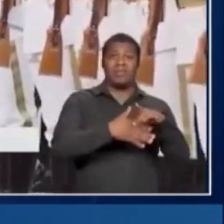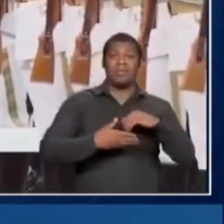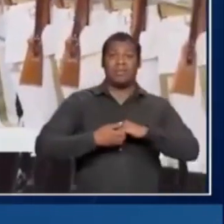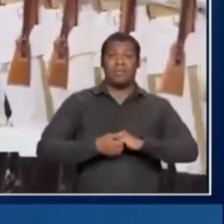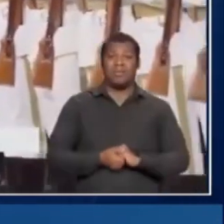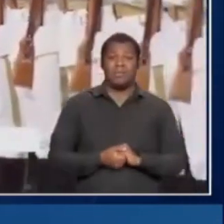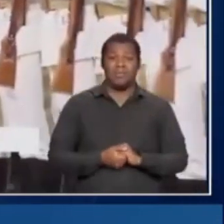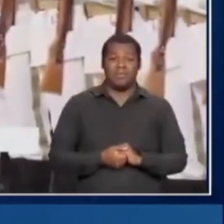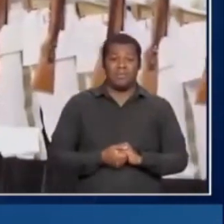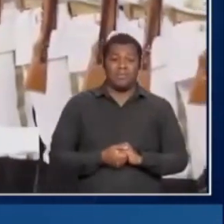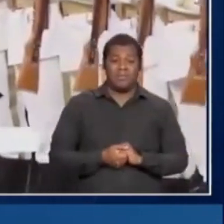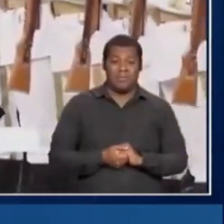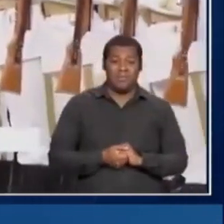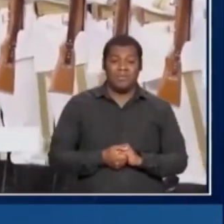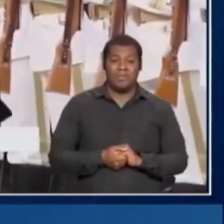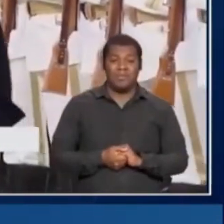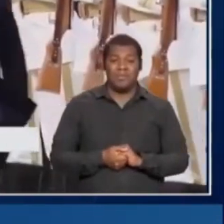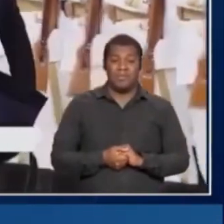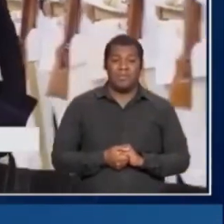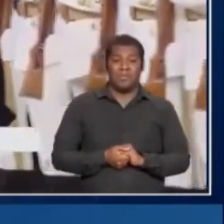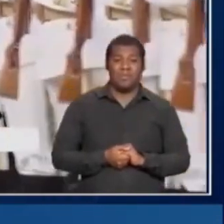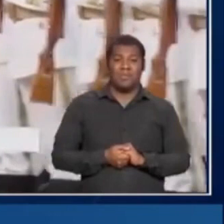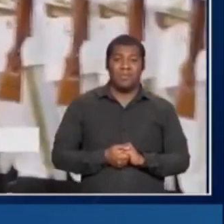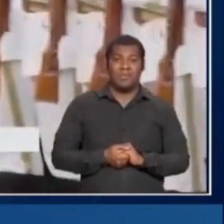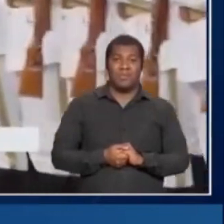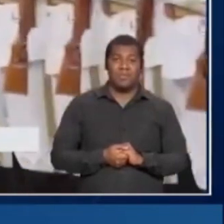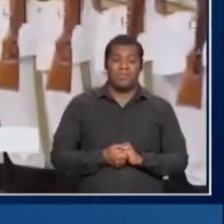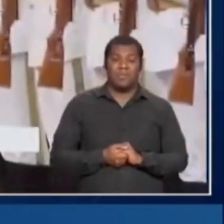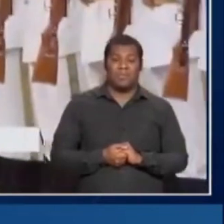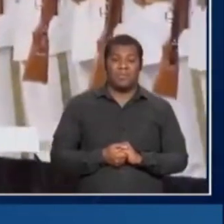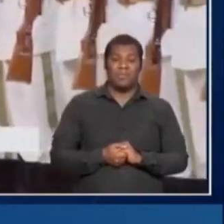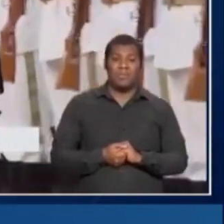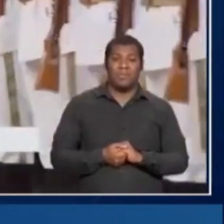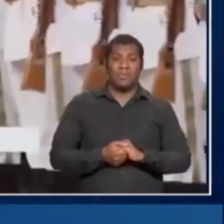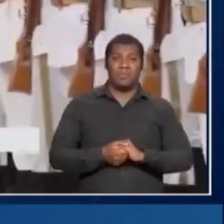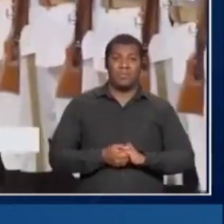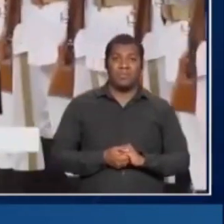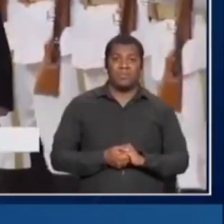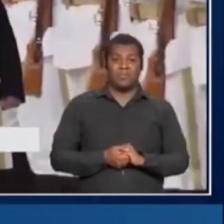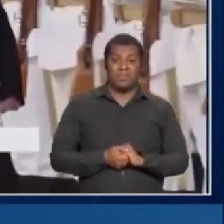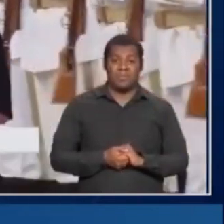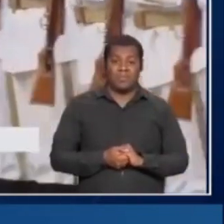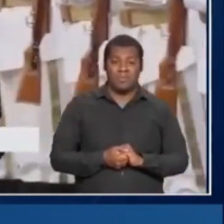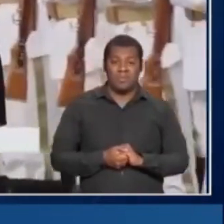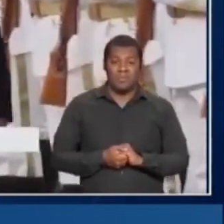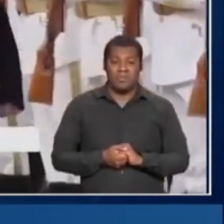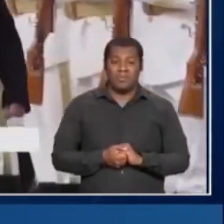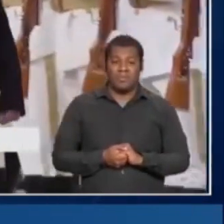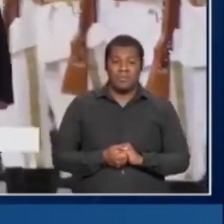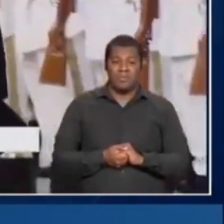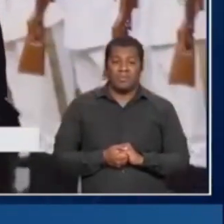desfavorável, somam 44%. O importante é que esses 44% representam um aumento de 4 pontos percentuais em relação